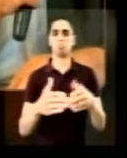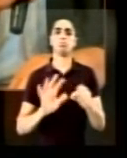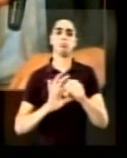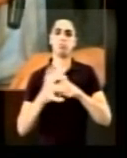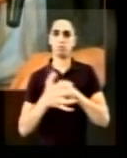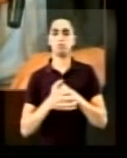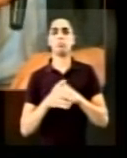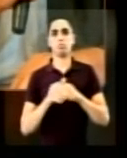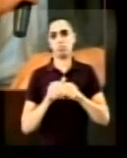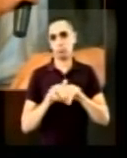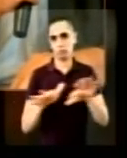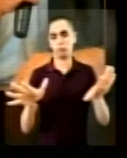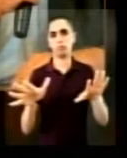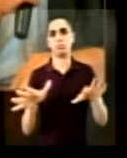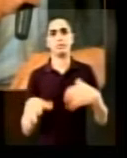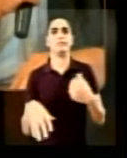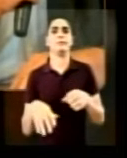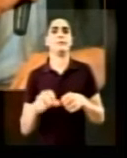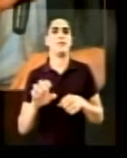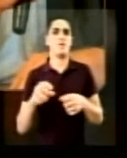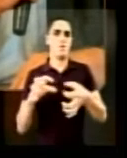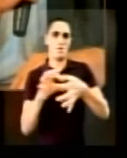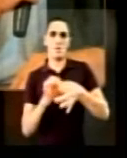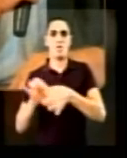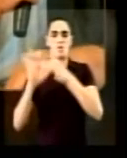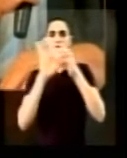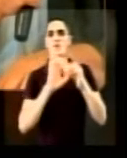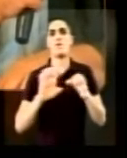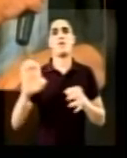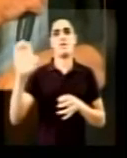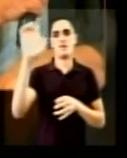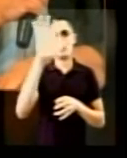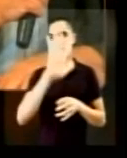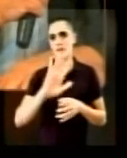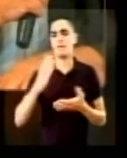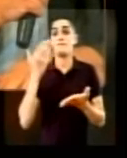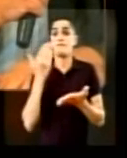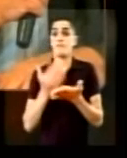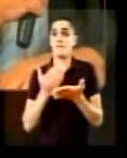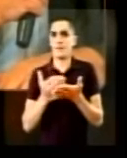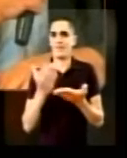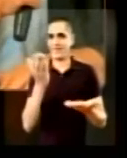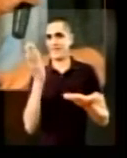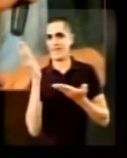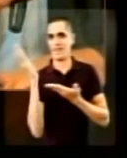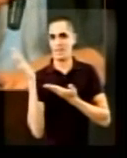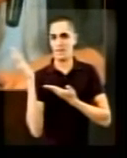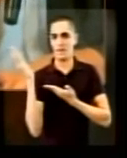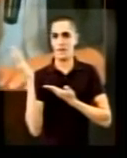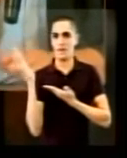Estudo alerta União Europeia sobre segunda onda de Covid.